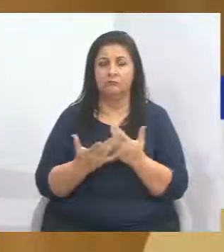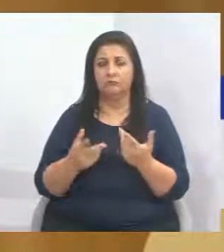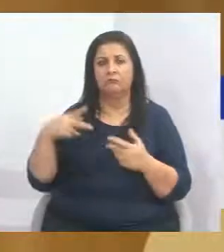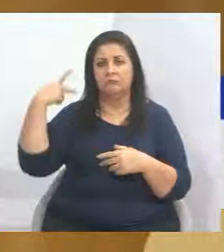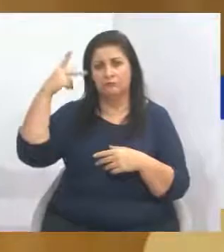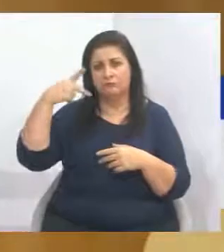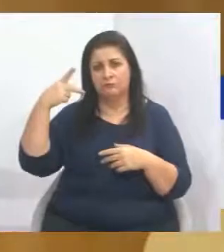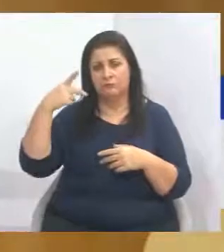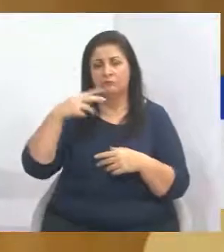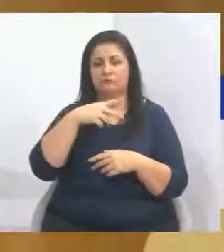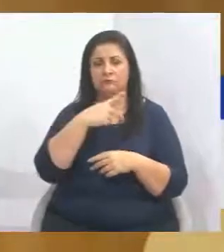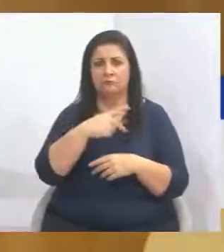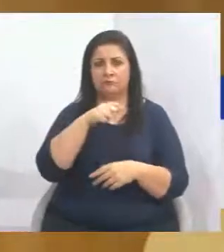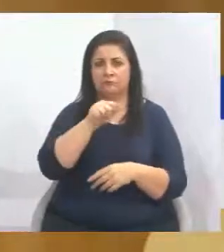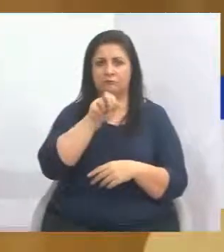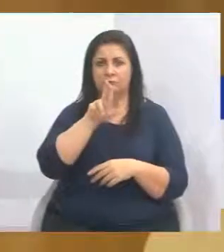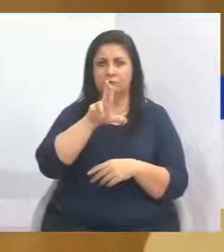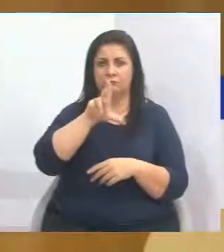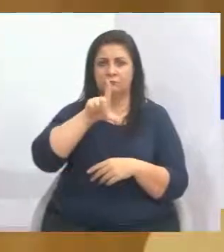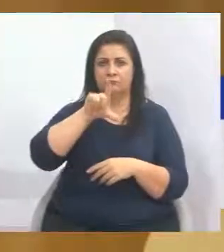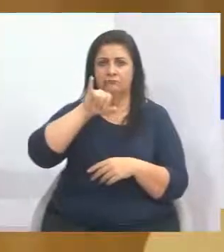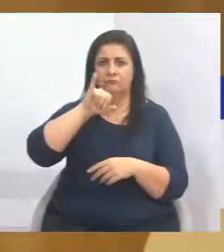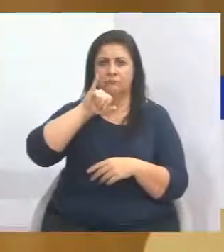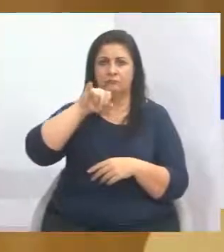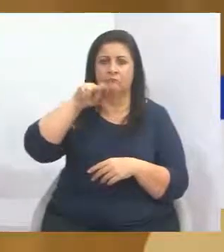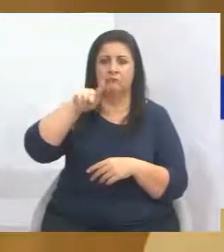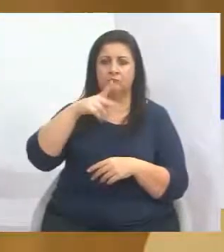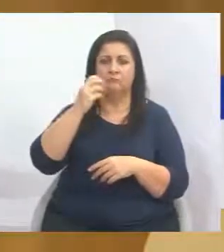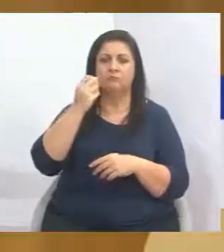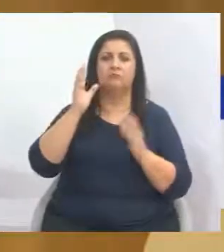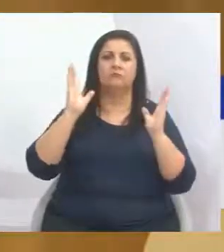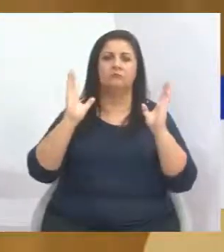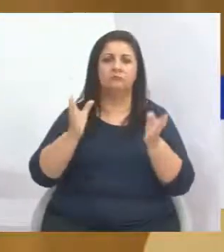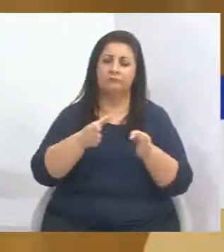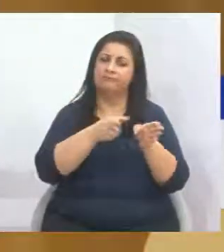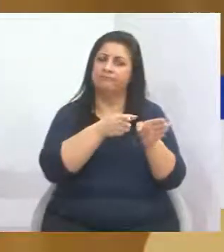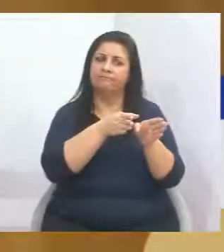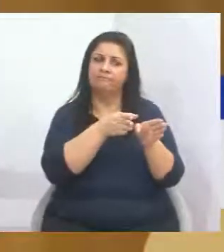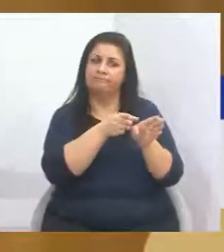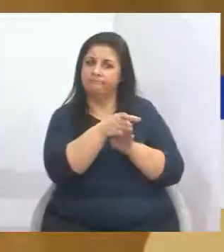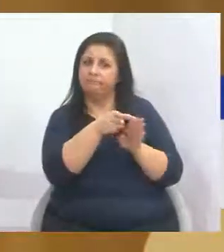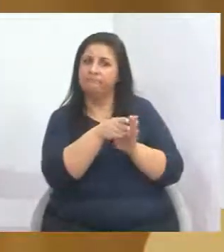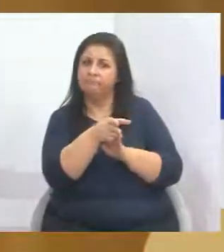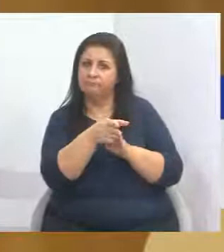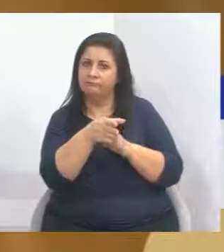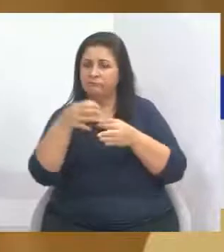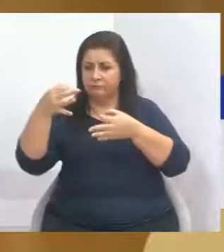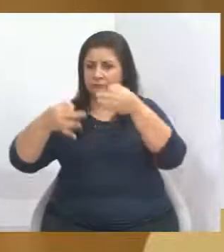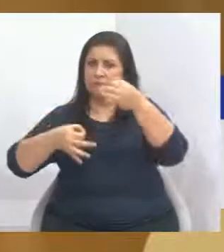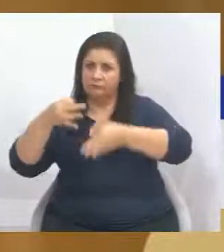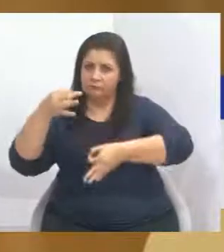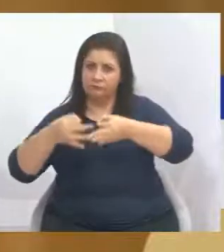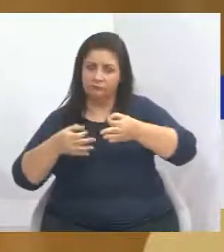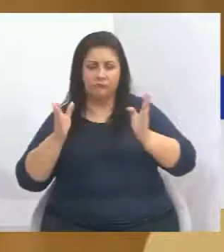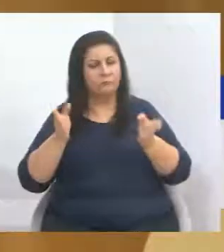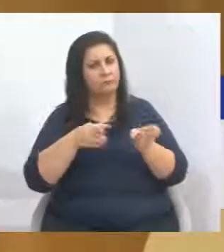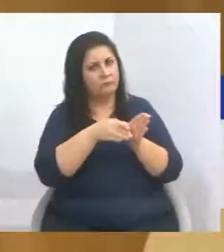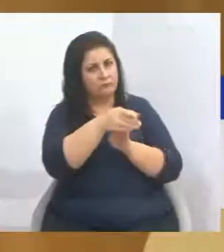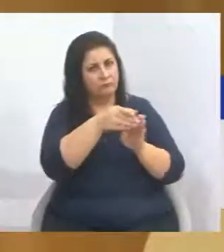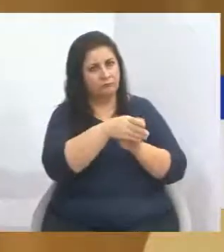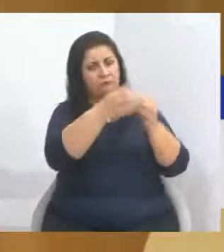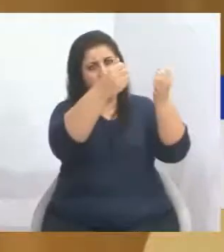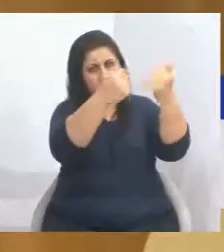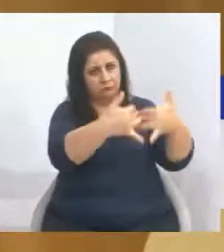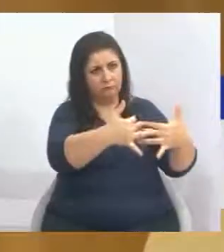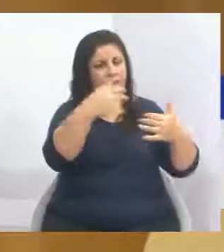autor do projeto de lei foi orientado pela nossa Comissão de Constituição e Justiça de